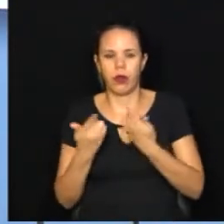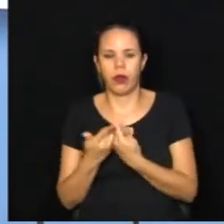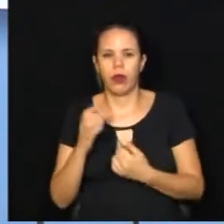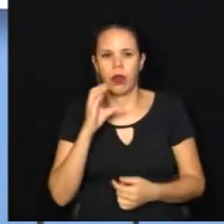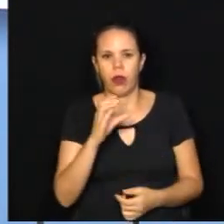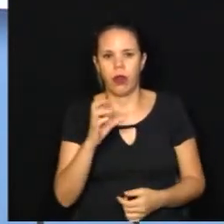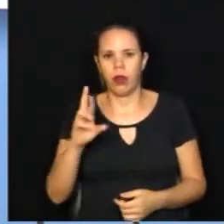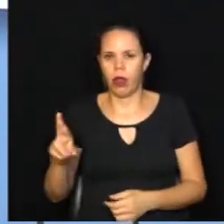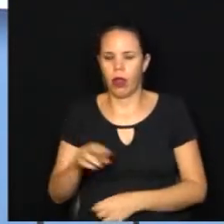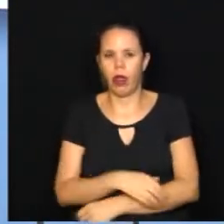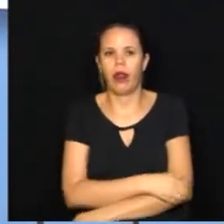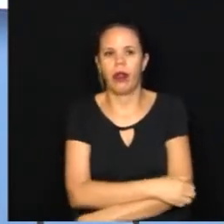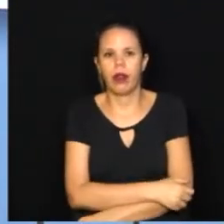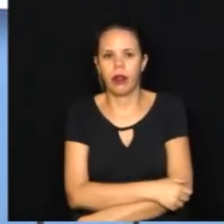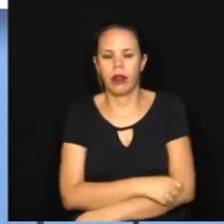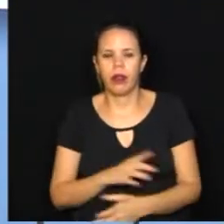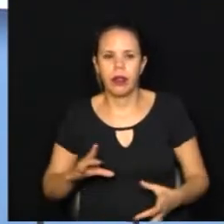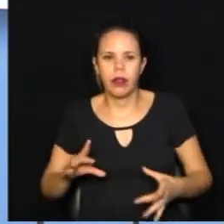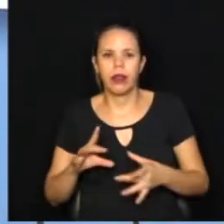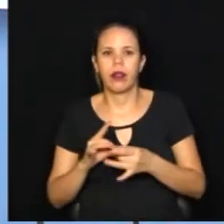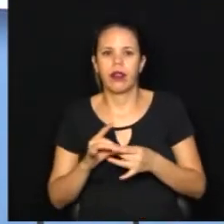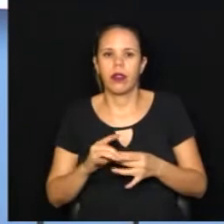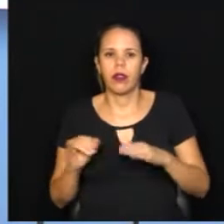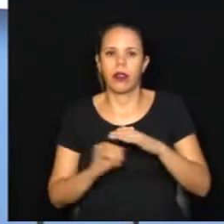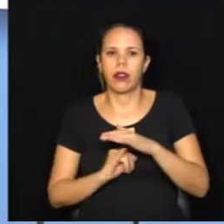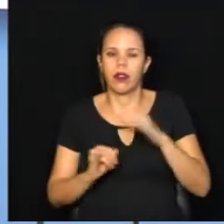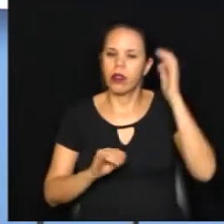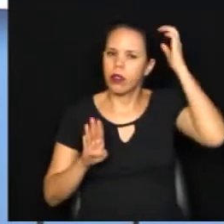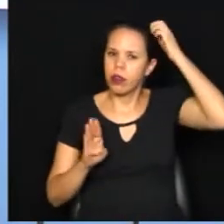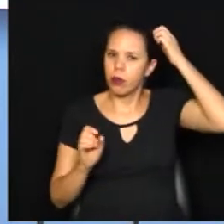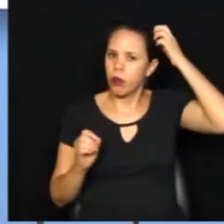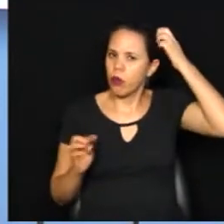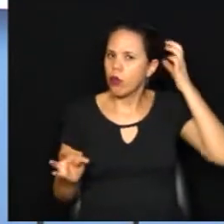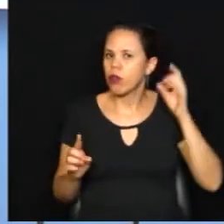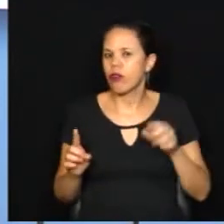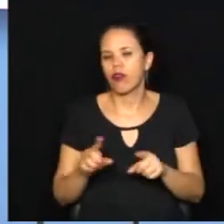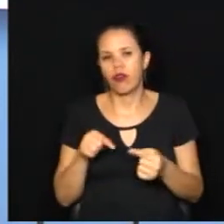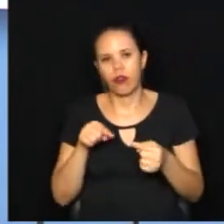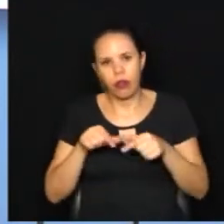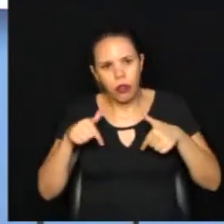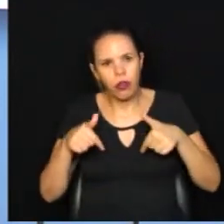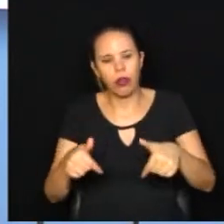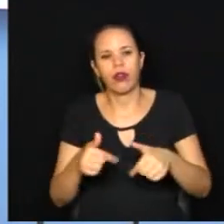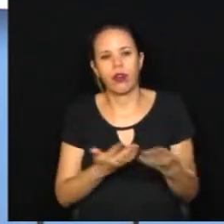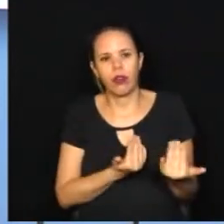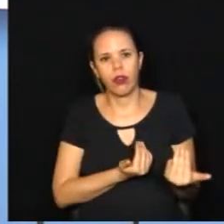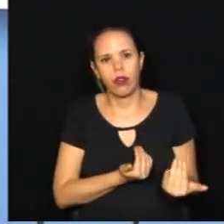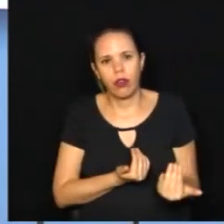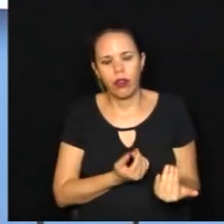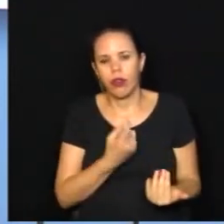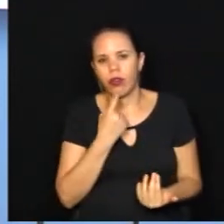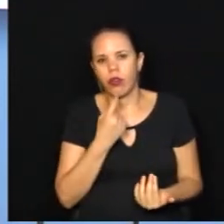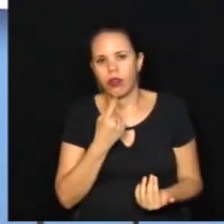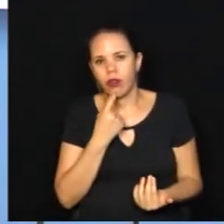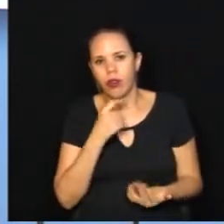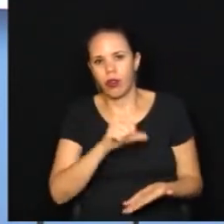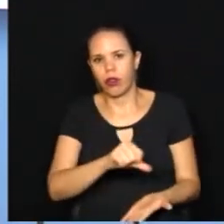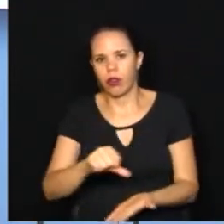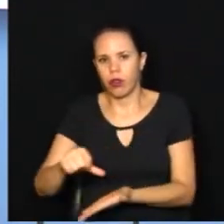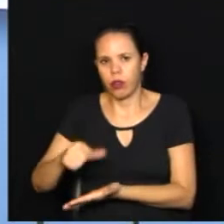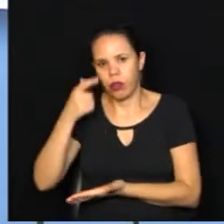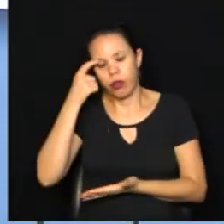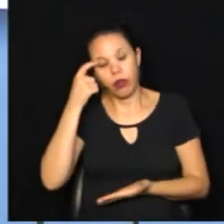ali obras para alargamento de via, guias e sarjetas no contexto da implantação do BRT. A gente